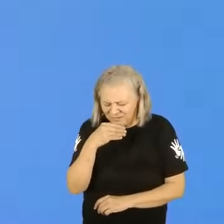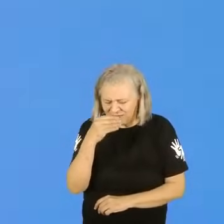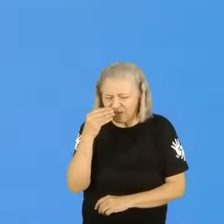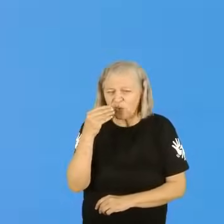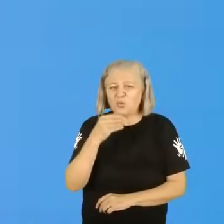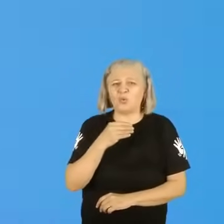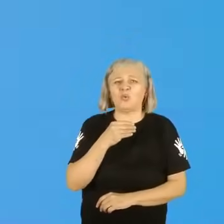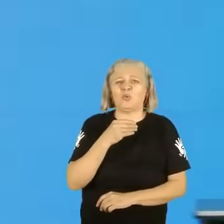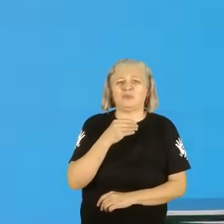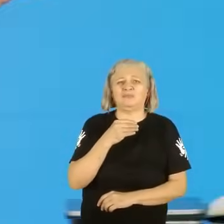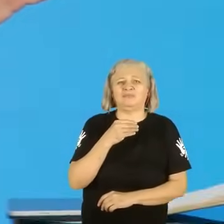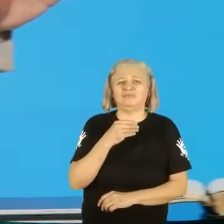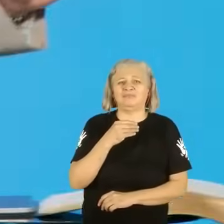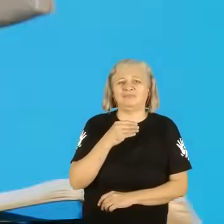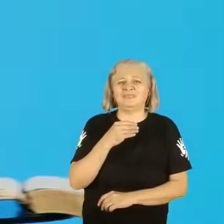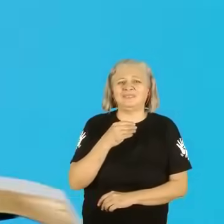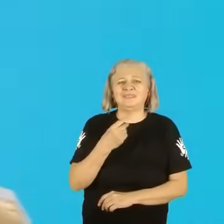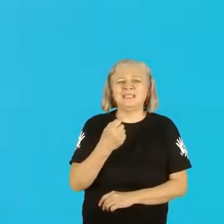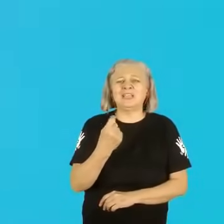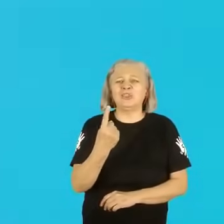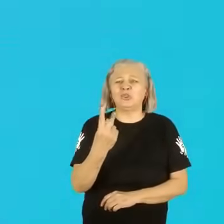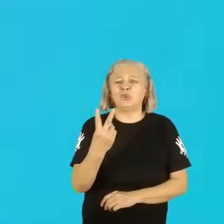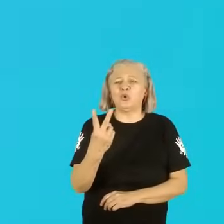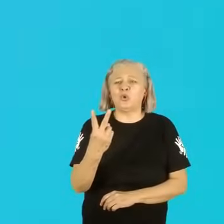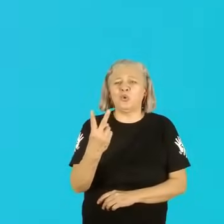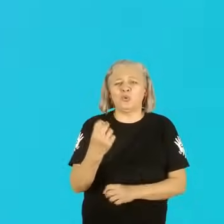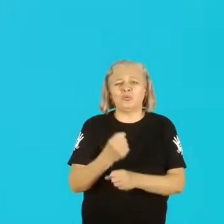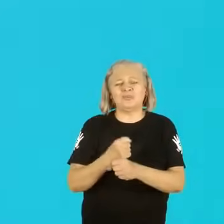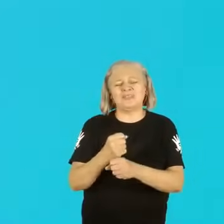Aqui estava uma mulher, 12